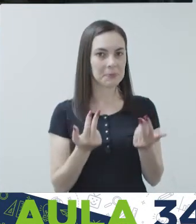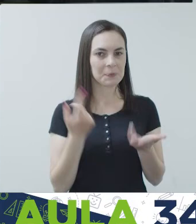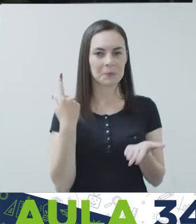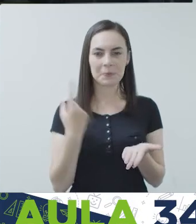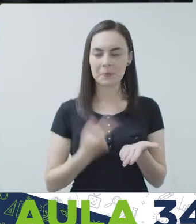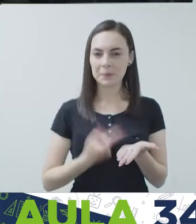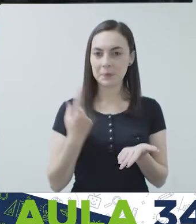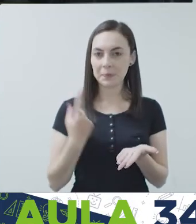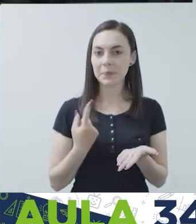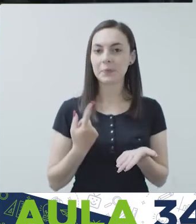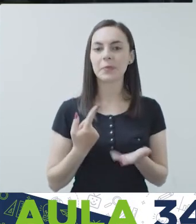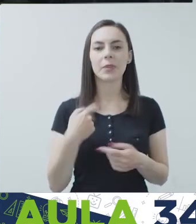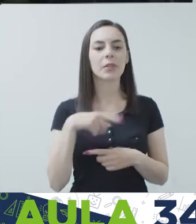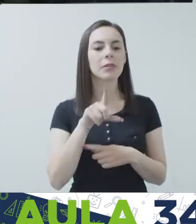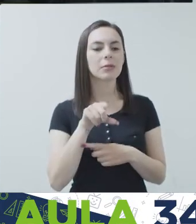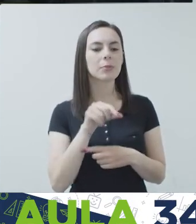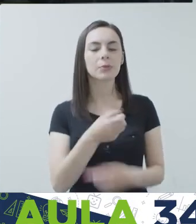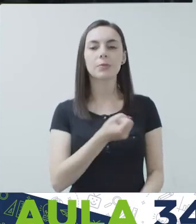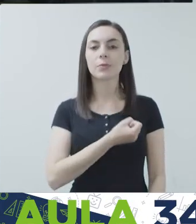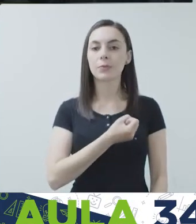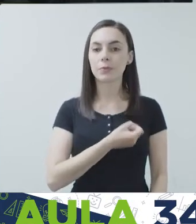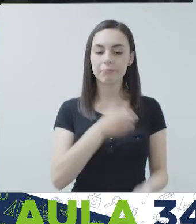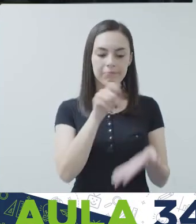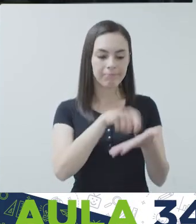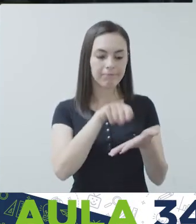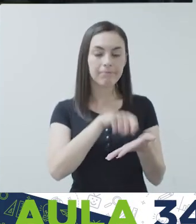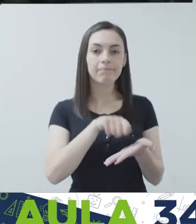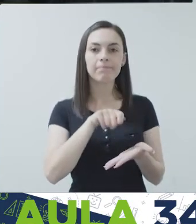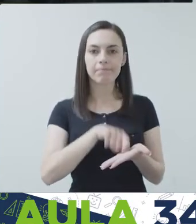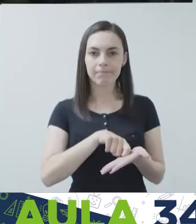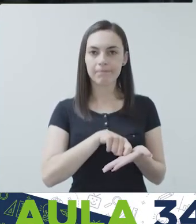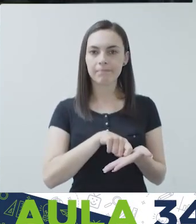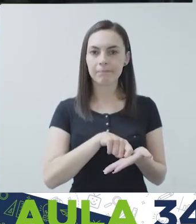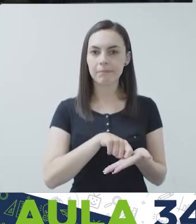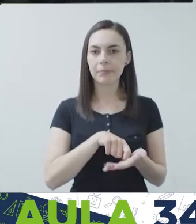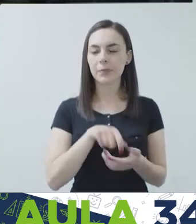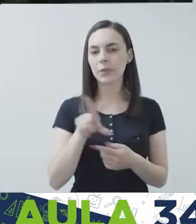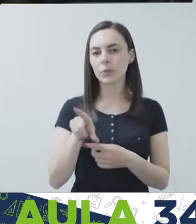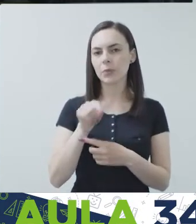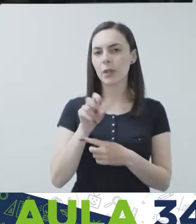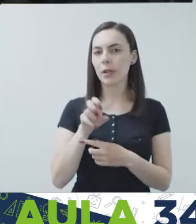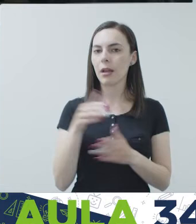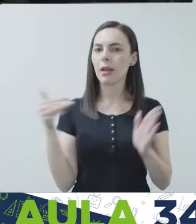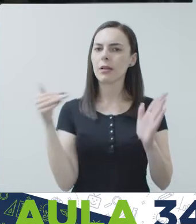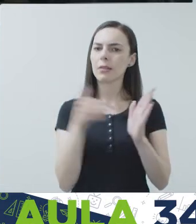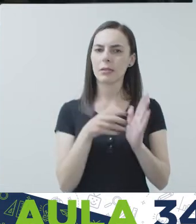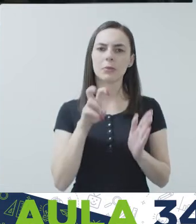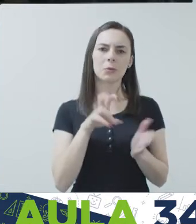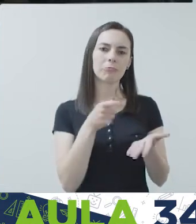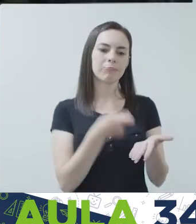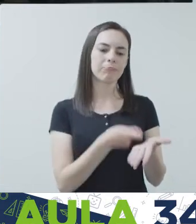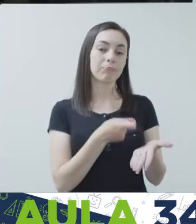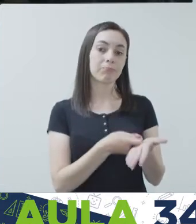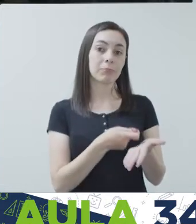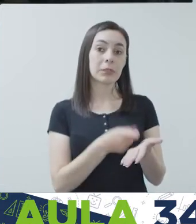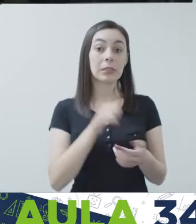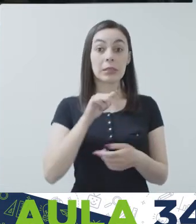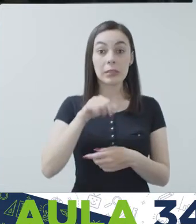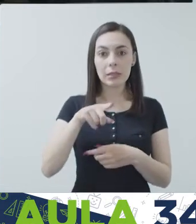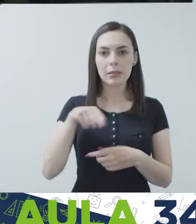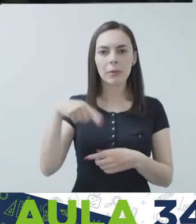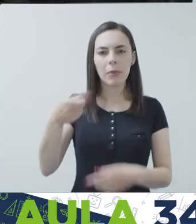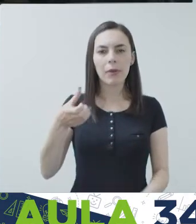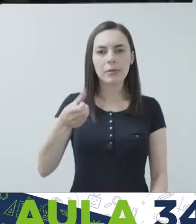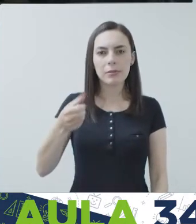Combinado? Escolham quais são os números que vocês vão registrar. Pelo menos até o 5 tem que registrar. E se quiser